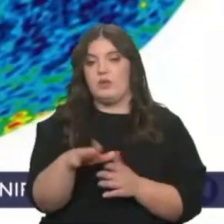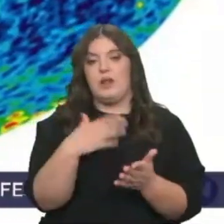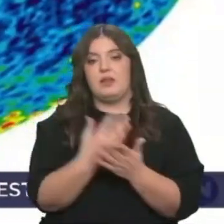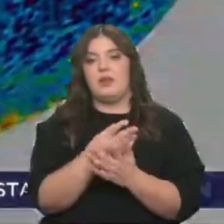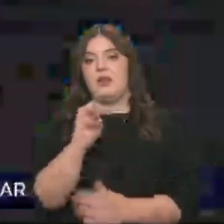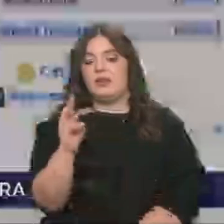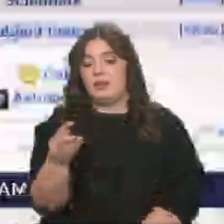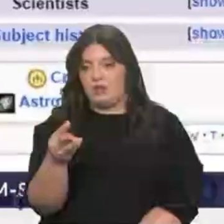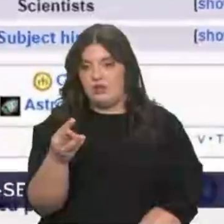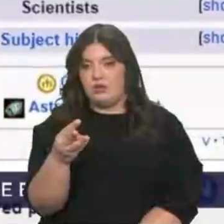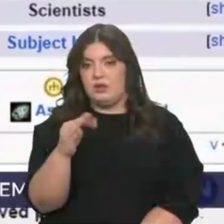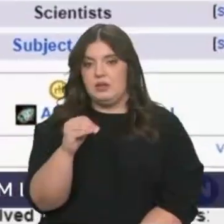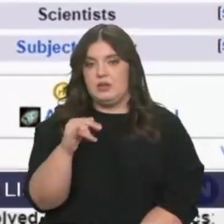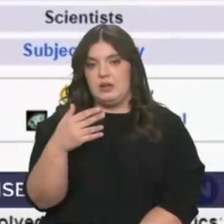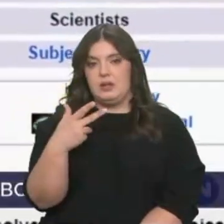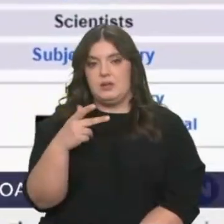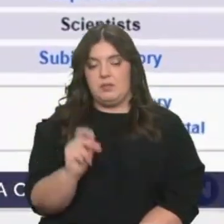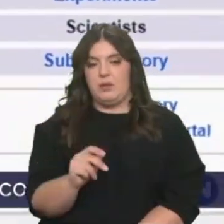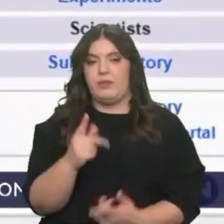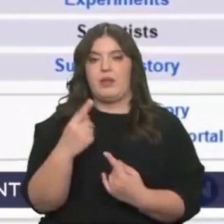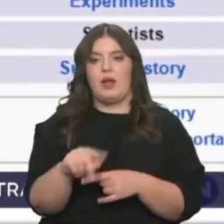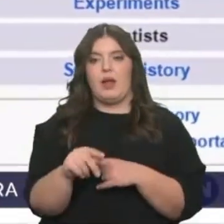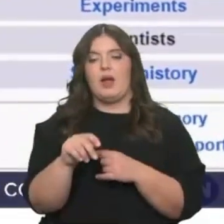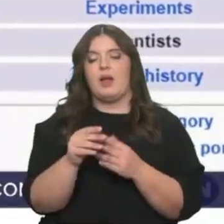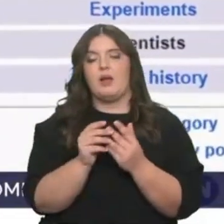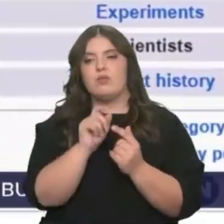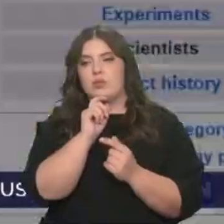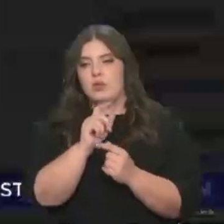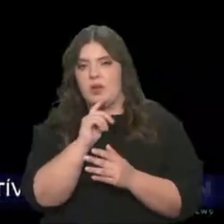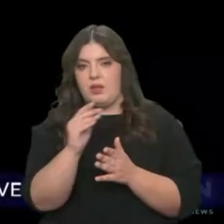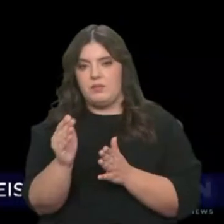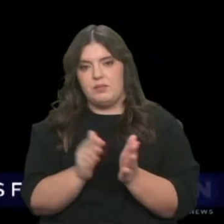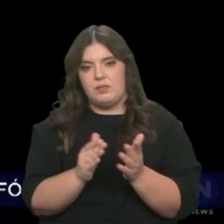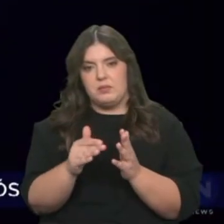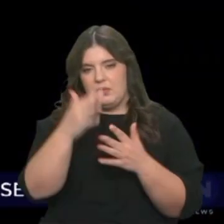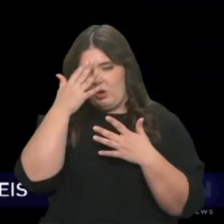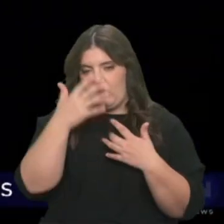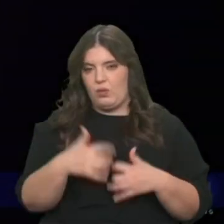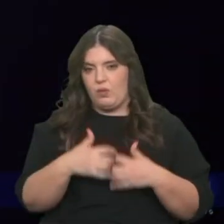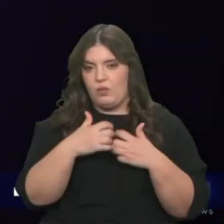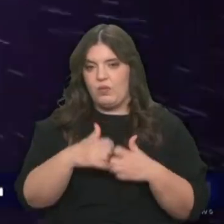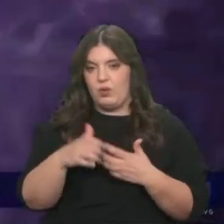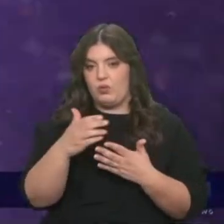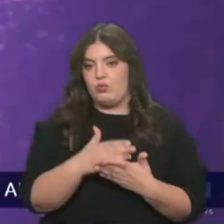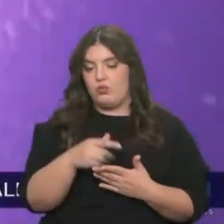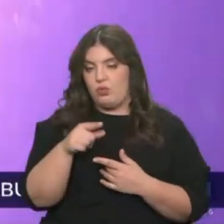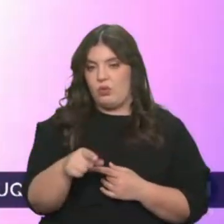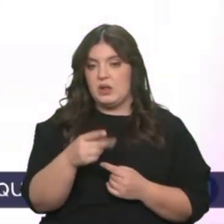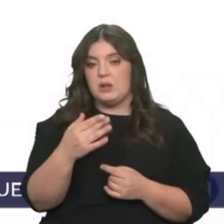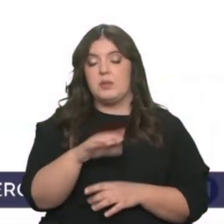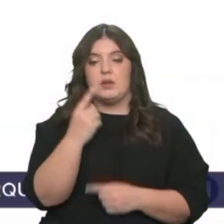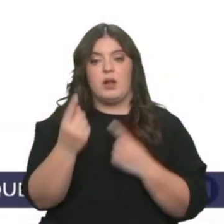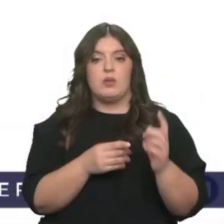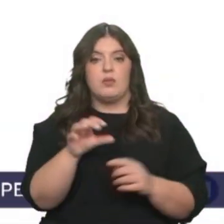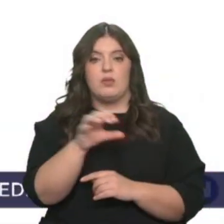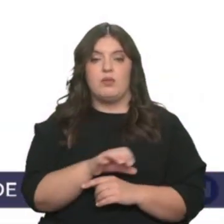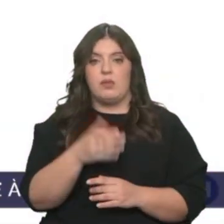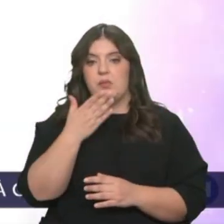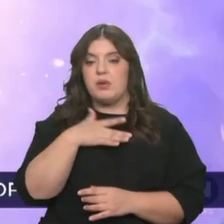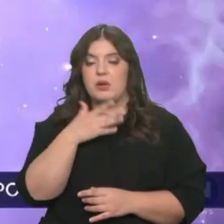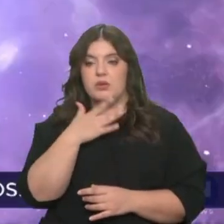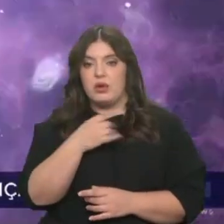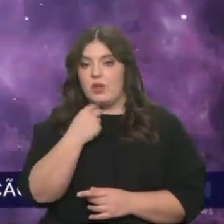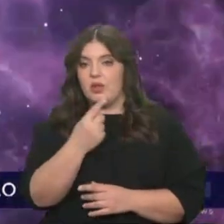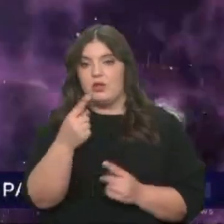3 sigma, ou seja, há ainda aqui muito espaço para incerteza neste estudo, mas de qualquer forma, para já, aponta